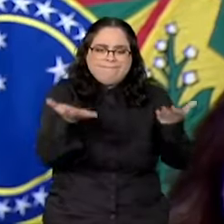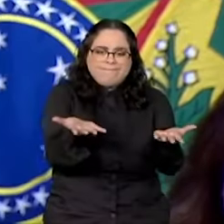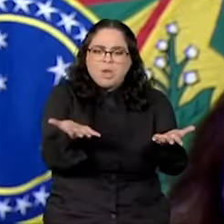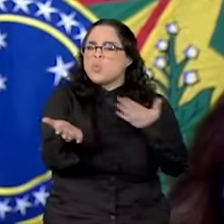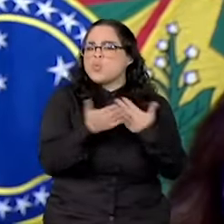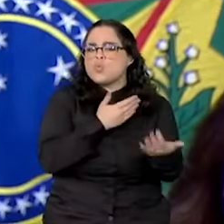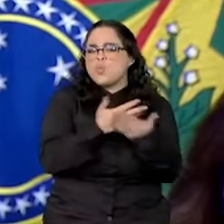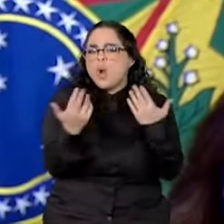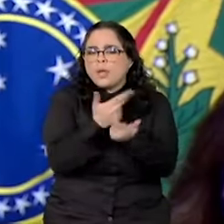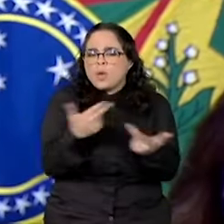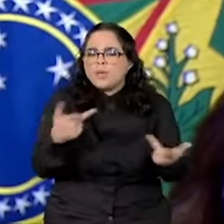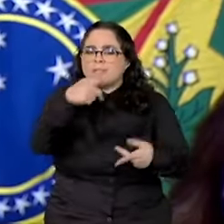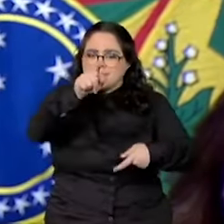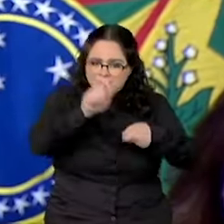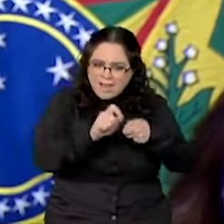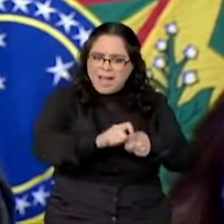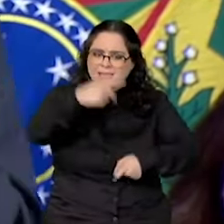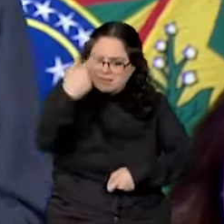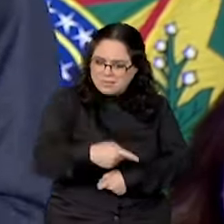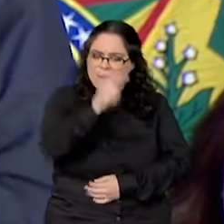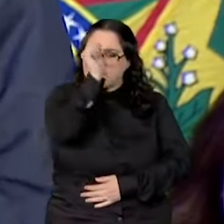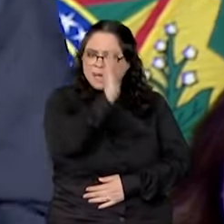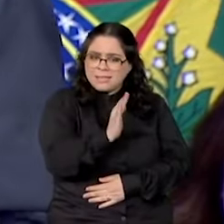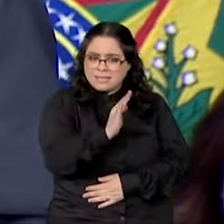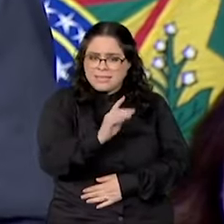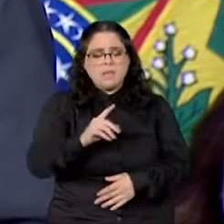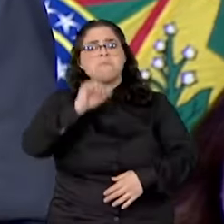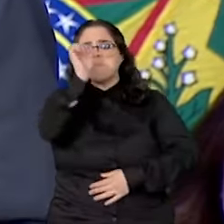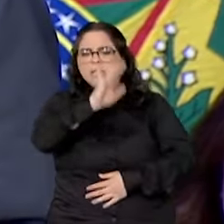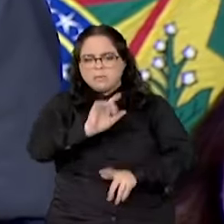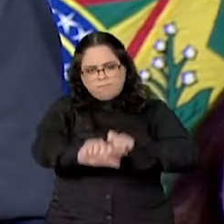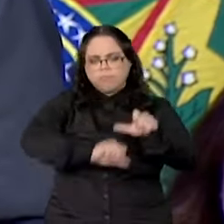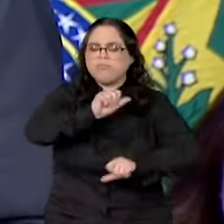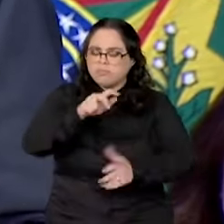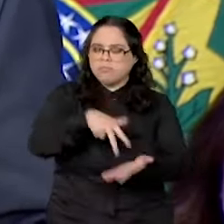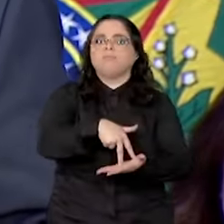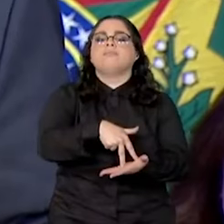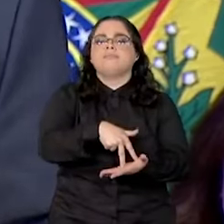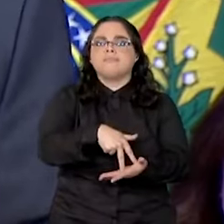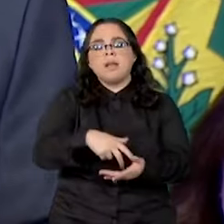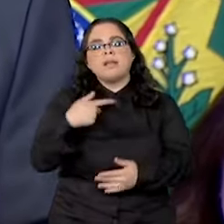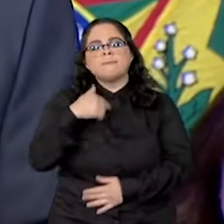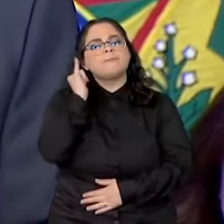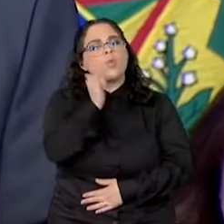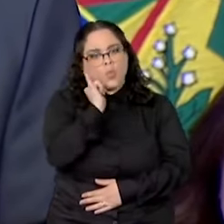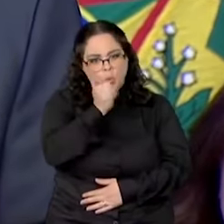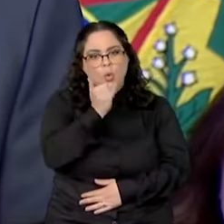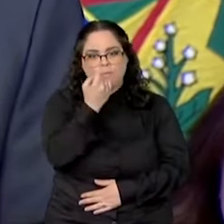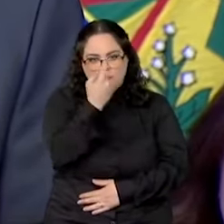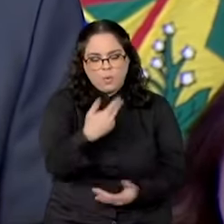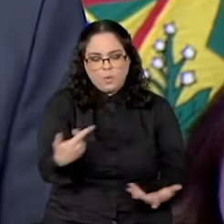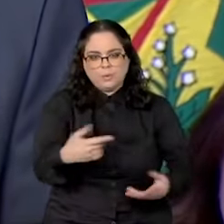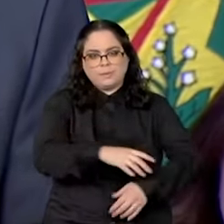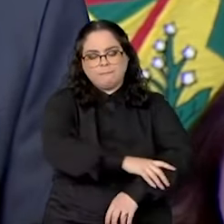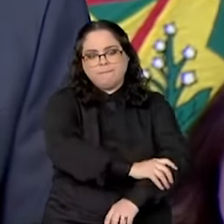Qualquer coisa que você faça, esse país faz acontecer. E eu vou contar para vocês uma